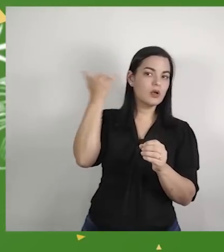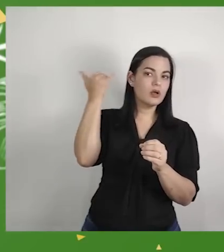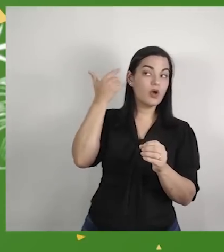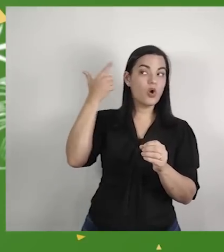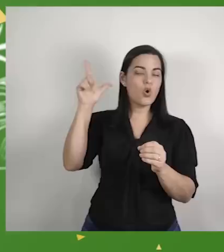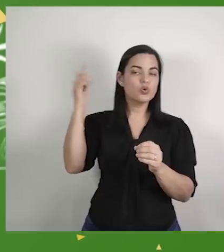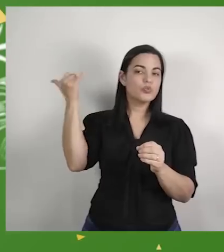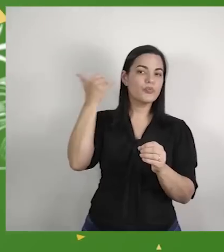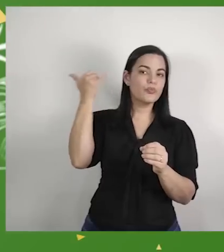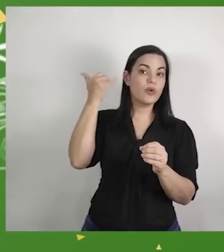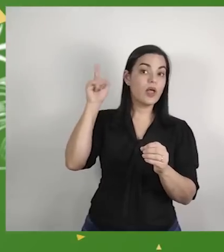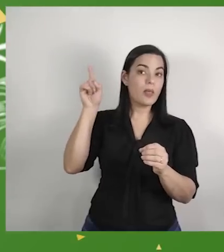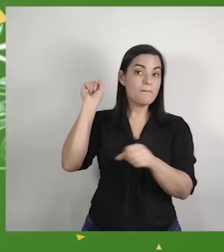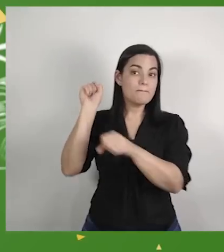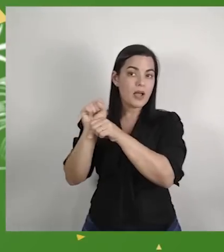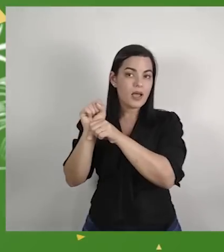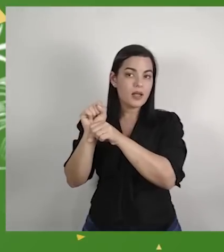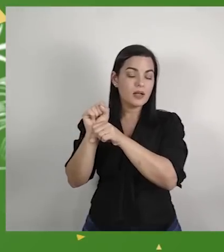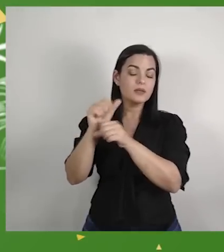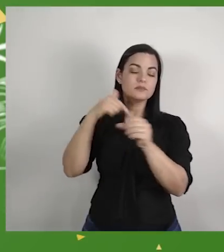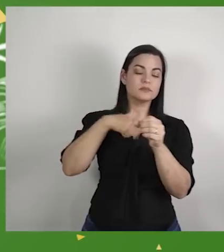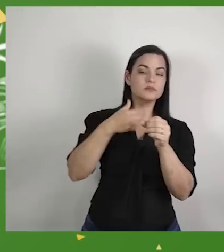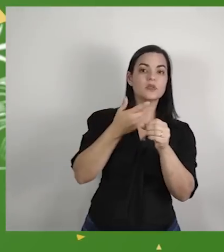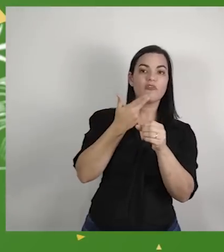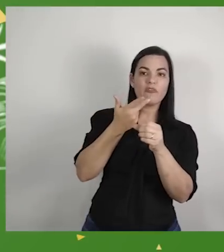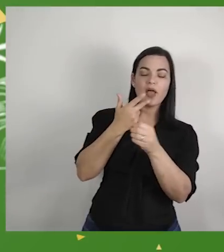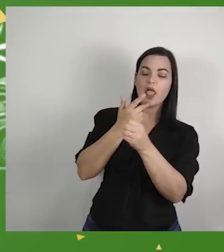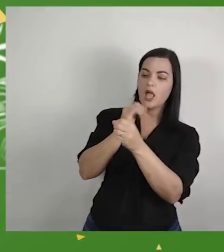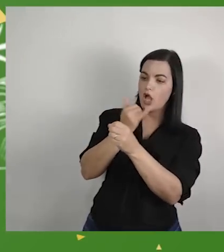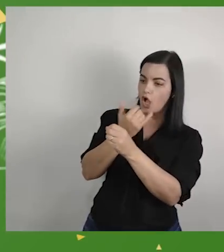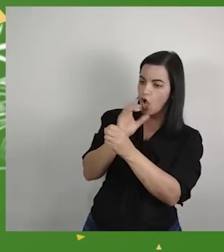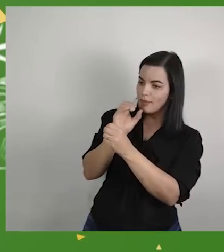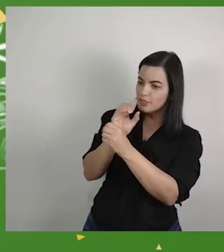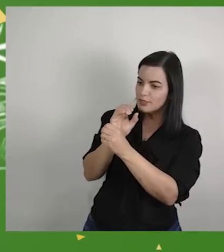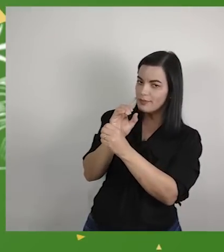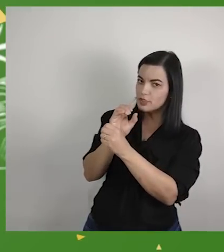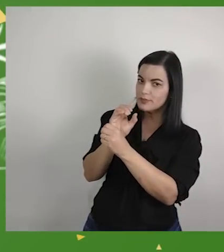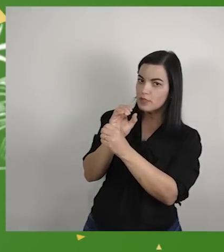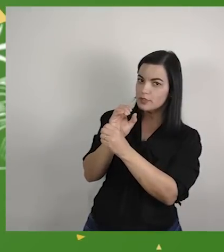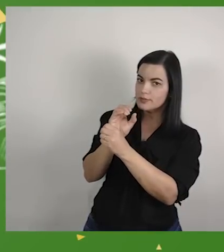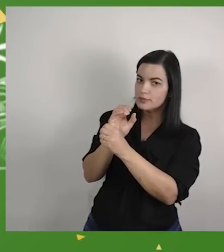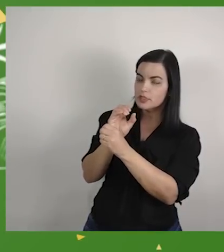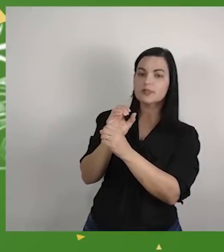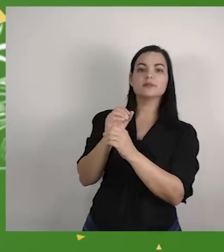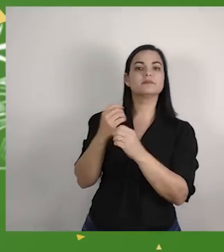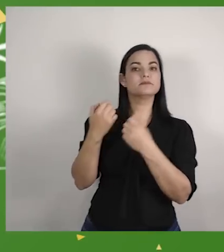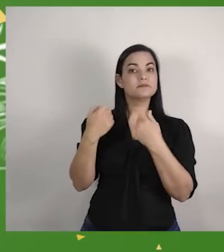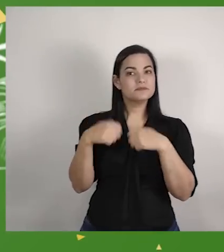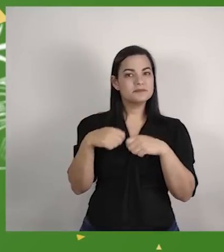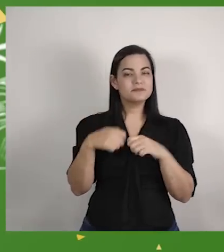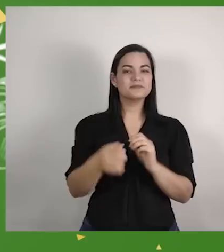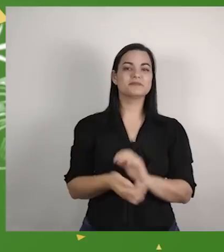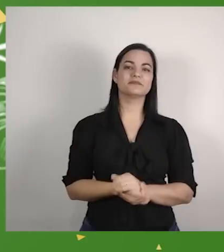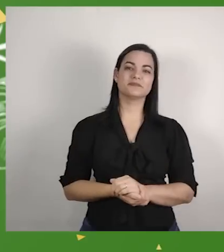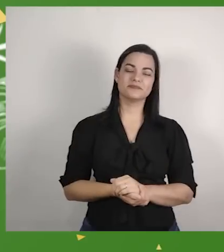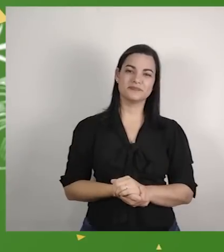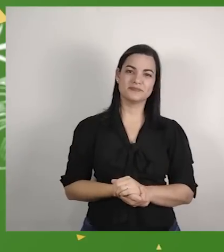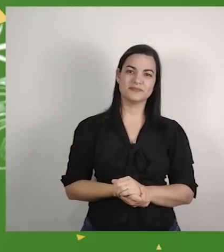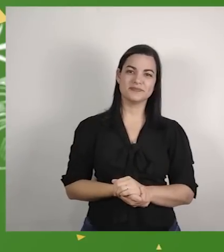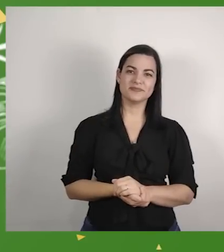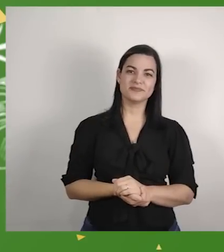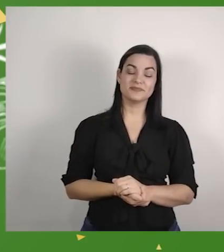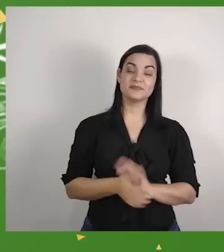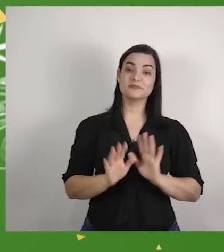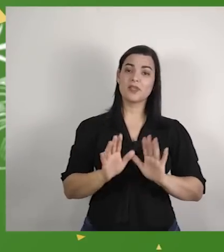troca constante. Quando a pessoa parava de falar do lado de lá, você tinha que colocar na boca para conseguir se